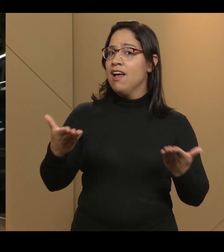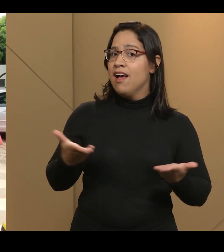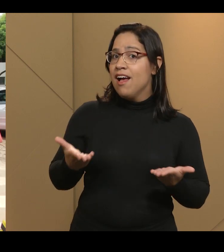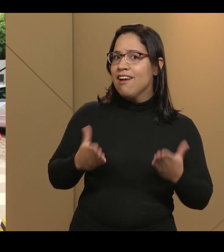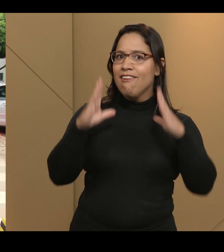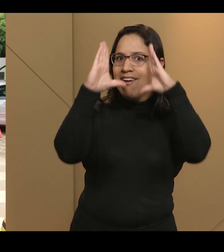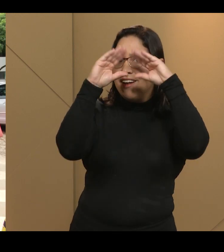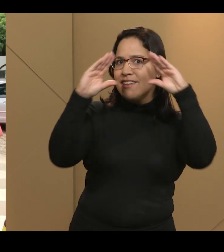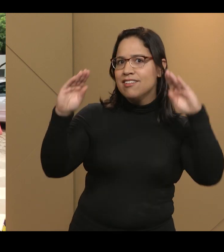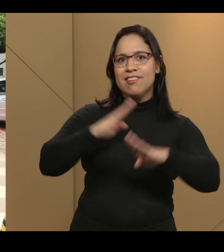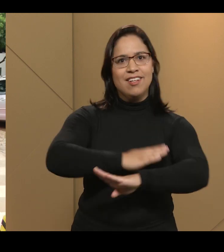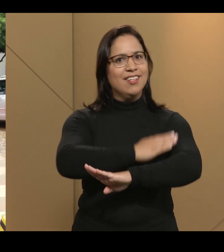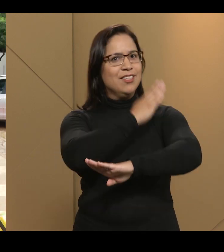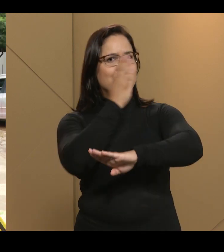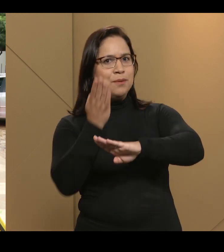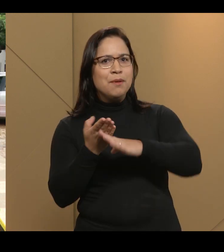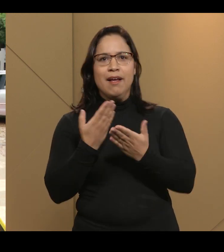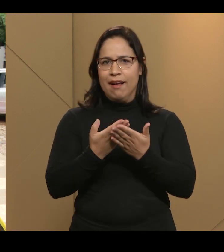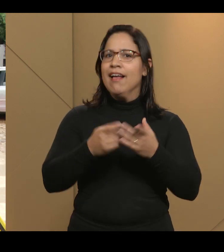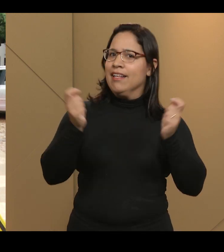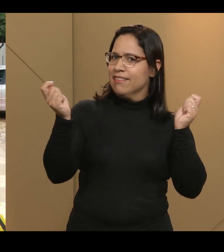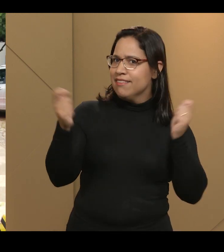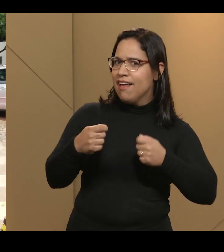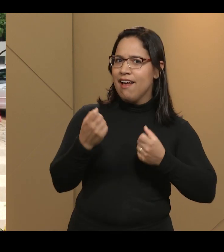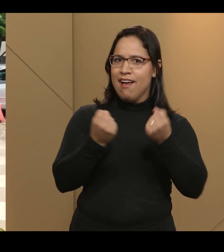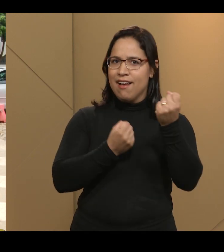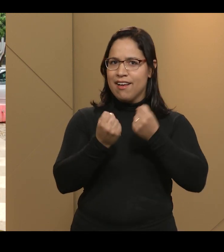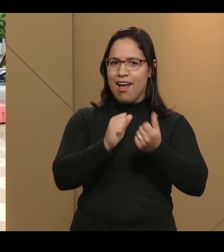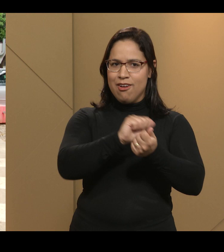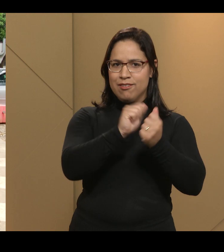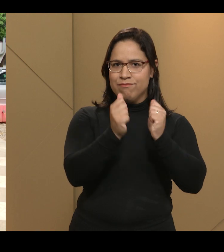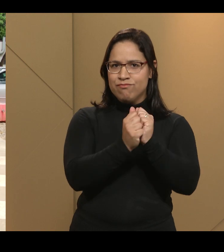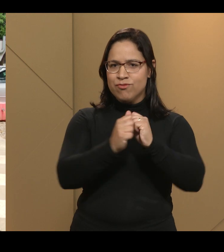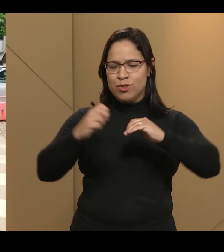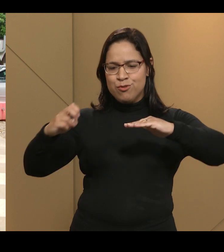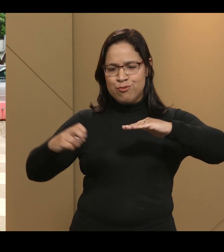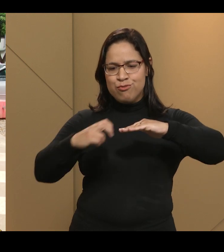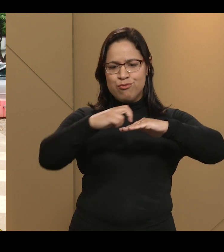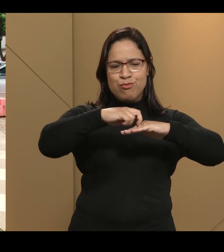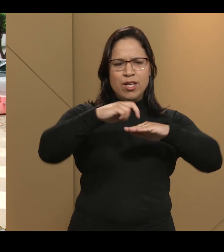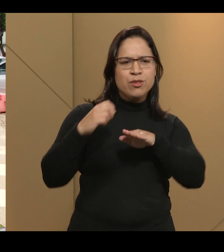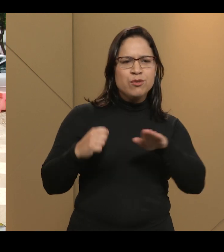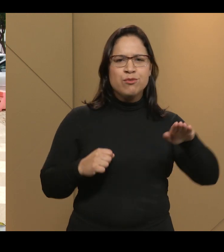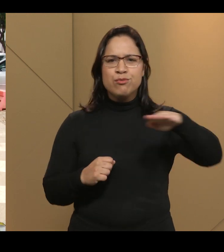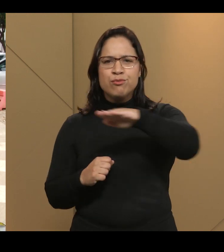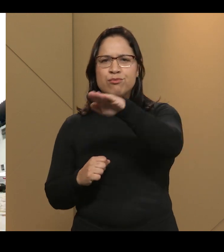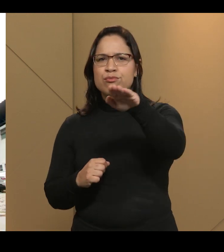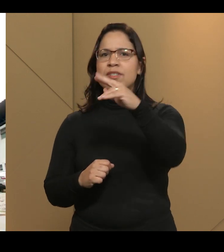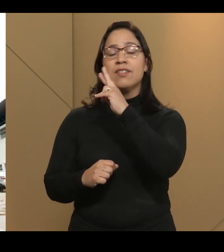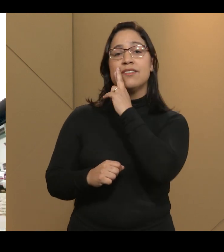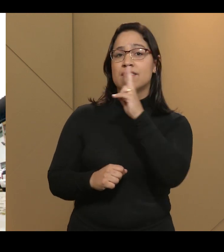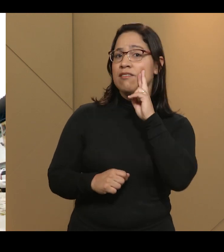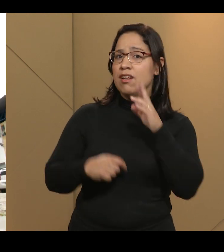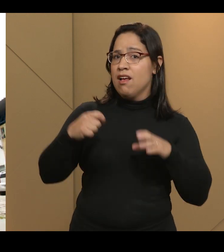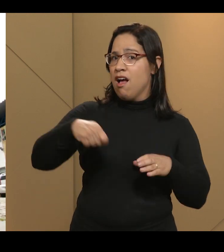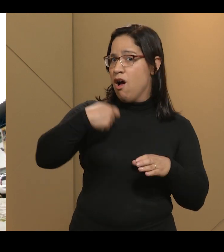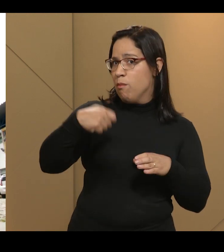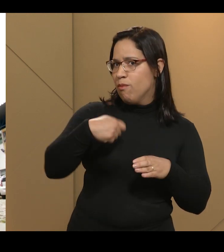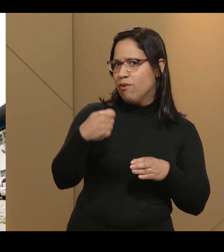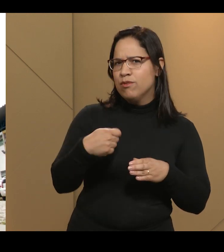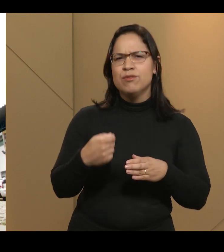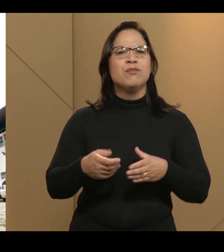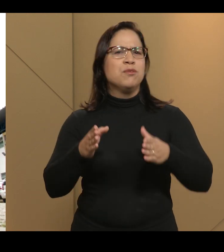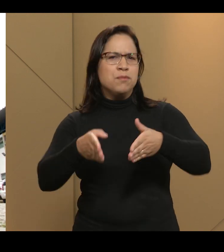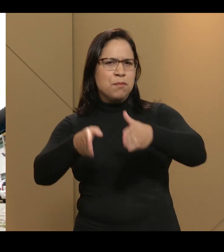aqui. Agora está sendo mais tranquilo, porque agora eu consigo almoçar e jantar nos dias que eu fico aqui o dia todo. Consigo ir